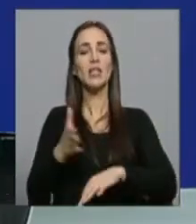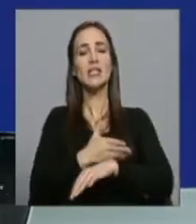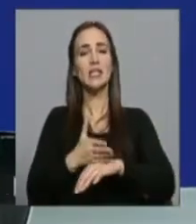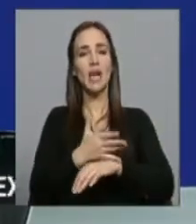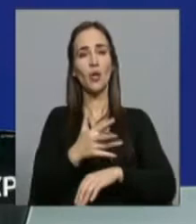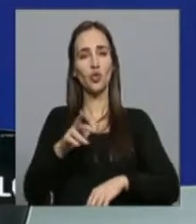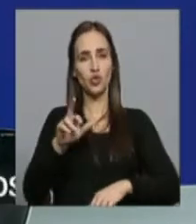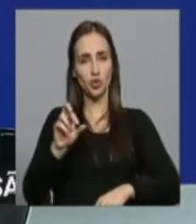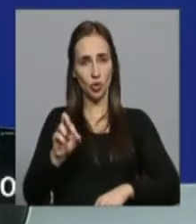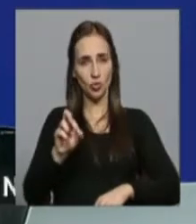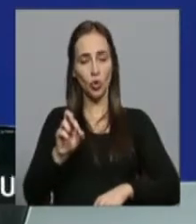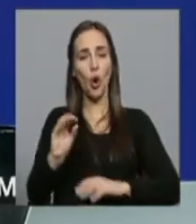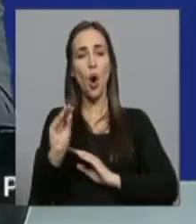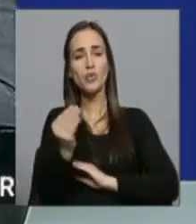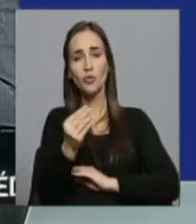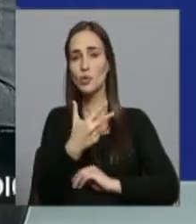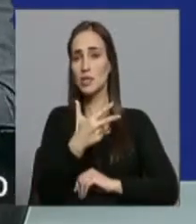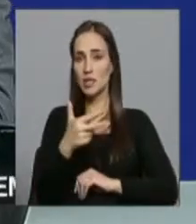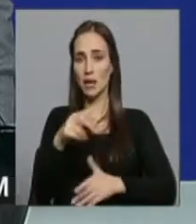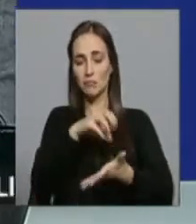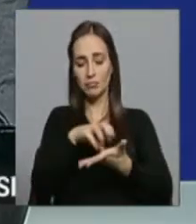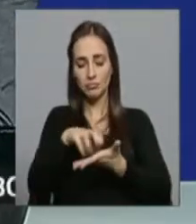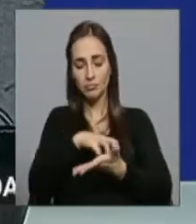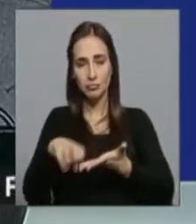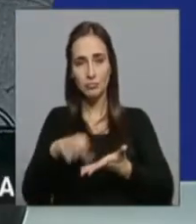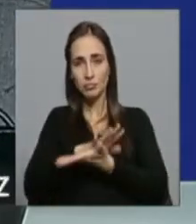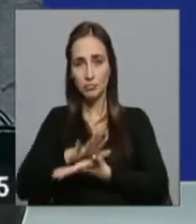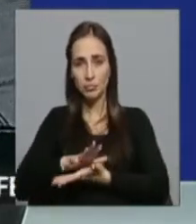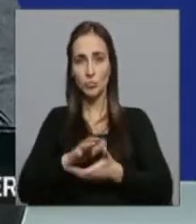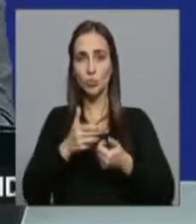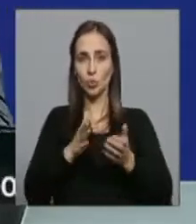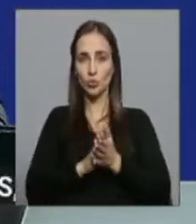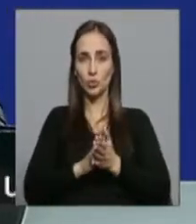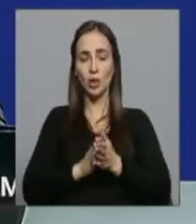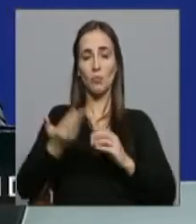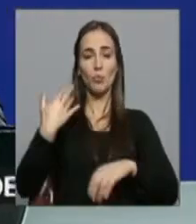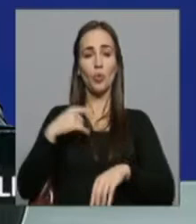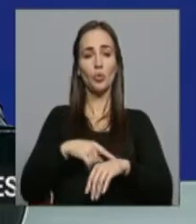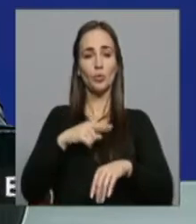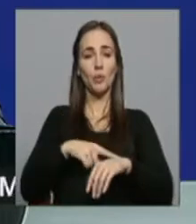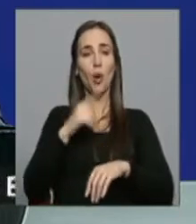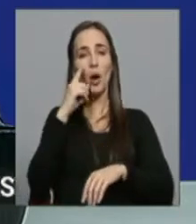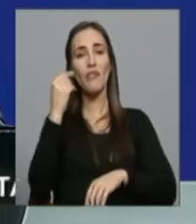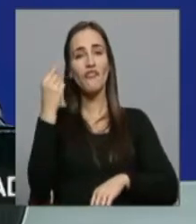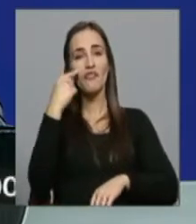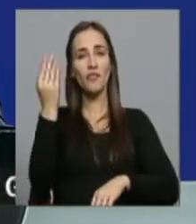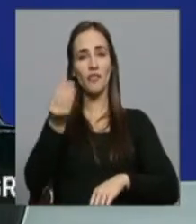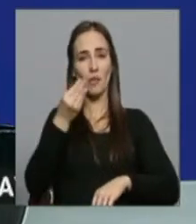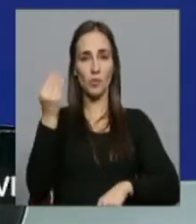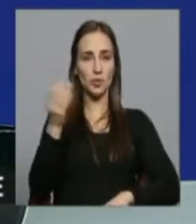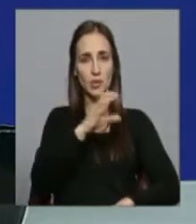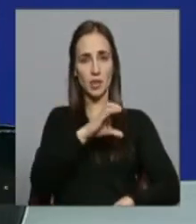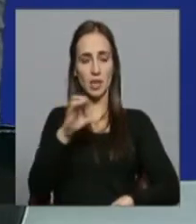lista de 100 objetos cósmicos que estão todos catalogados. Muito mais recente, um notável astrónomo e divulgador de ciência, Sir Patrick